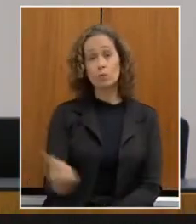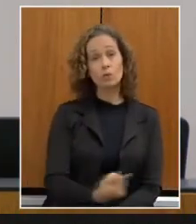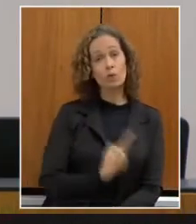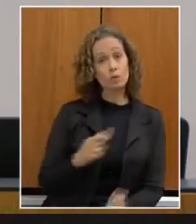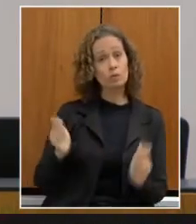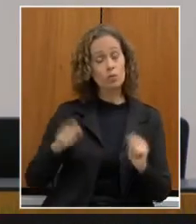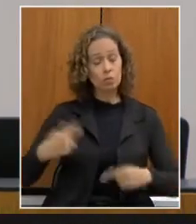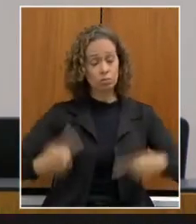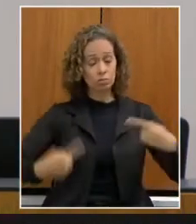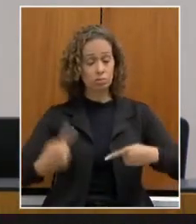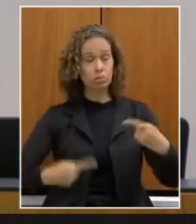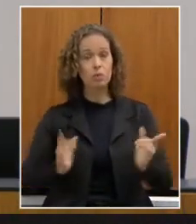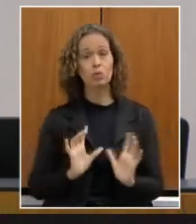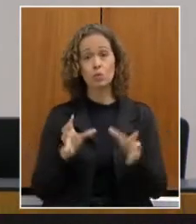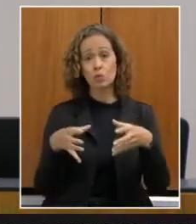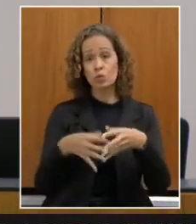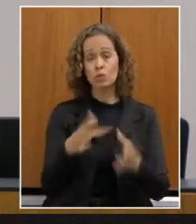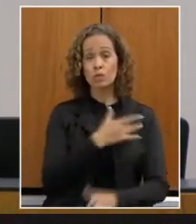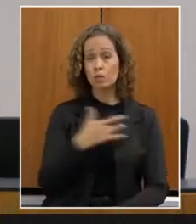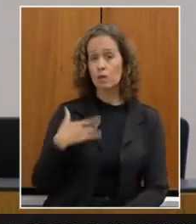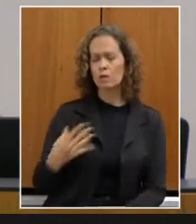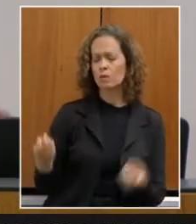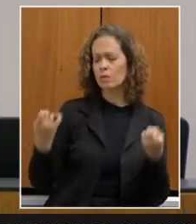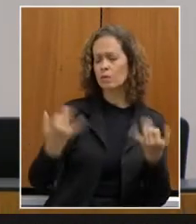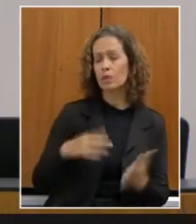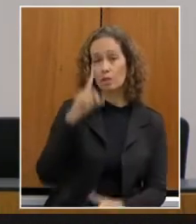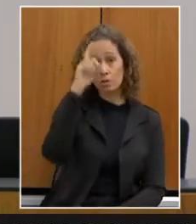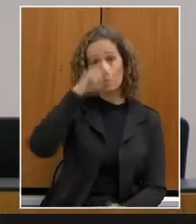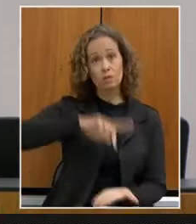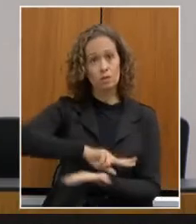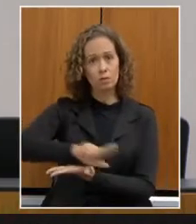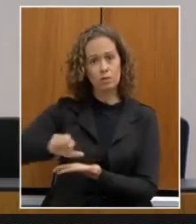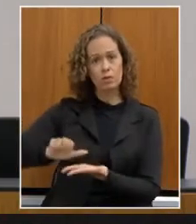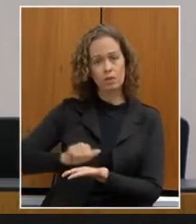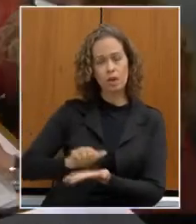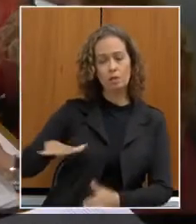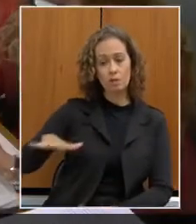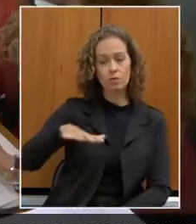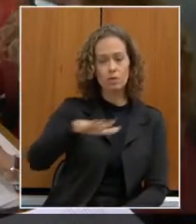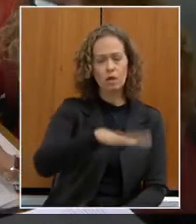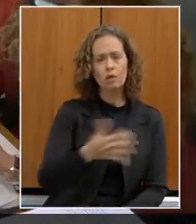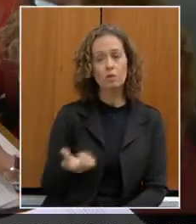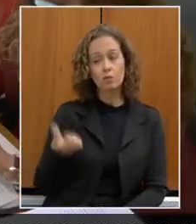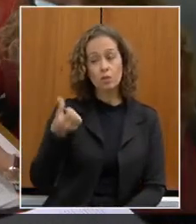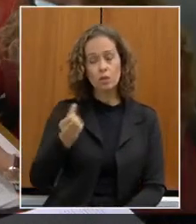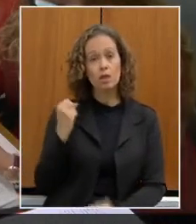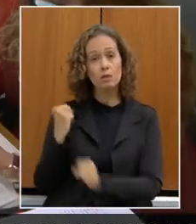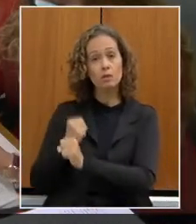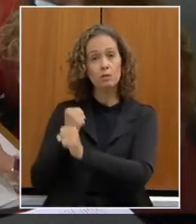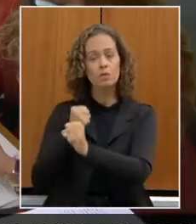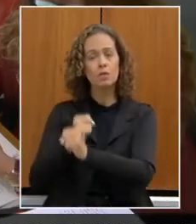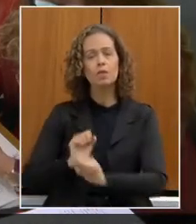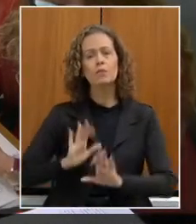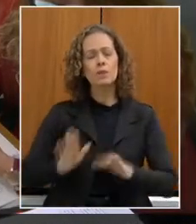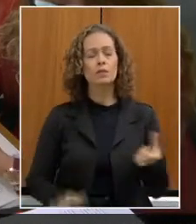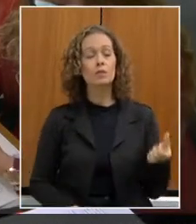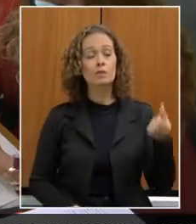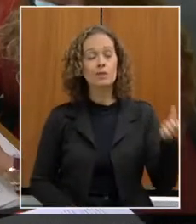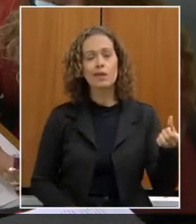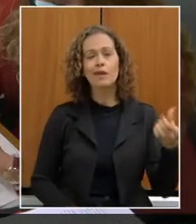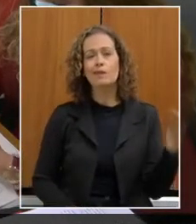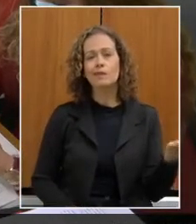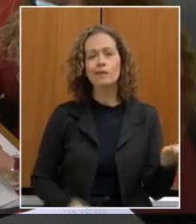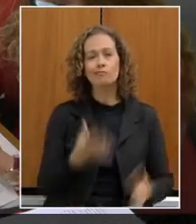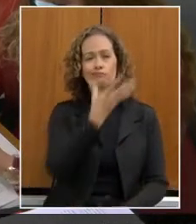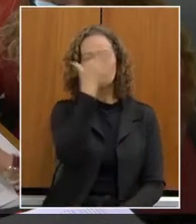debate na Comissão de Saúde para falar sobre os hospitais regionais, os seis que vão ser construídos, mas os seis que ficaram para trás, nessa